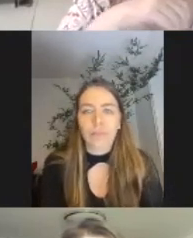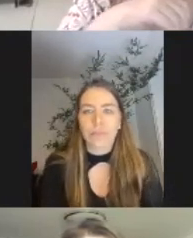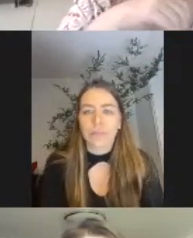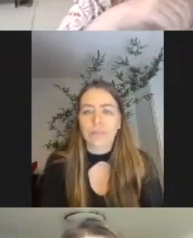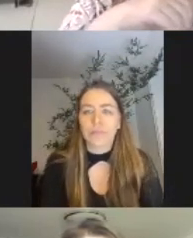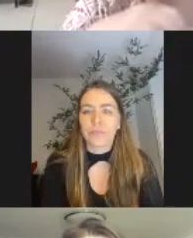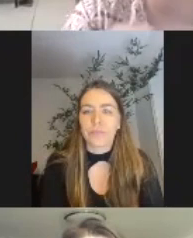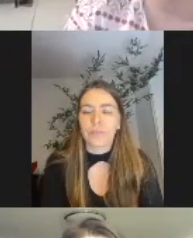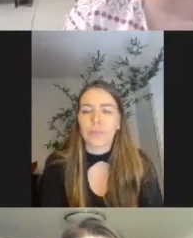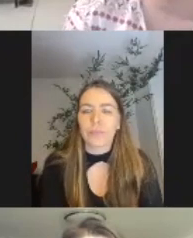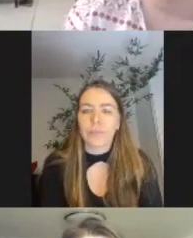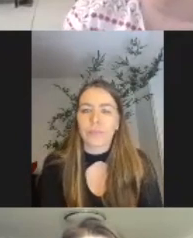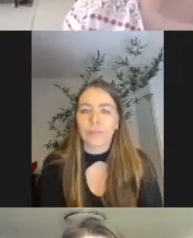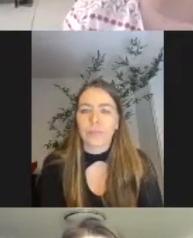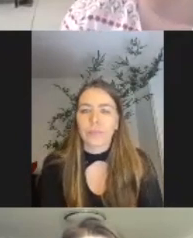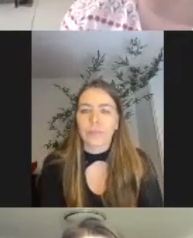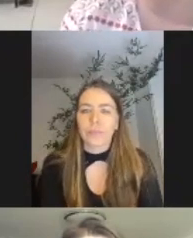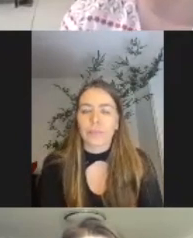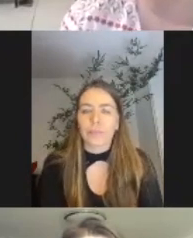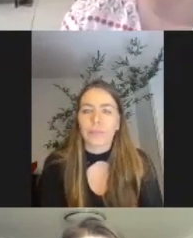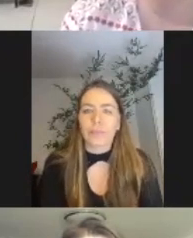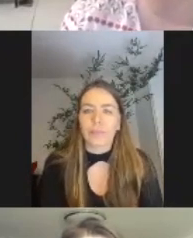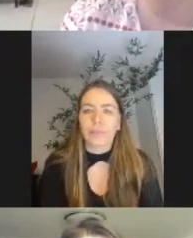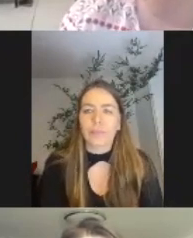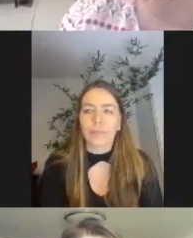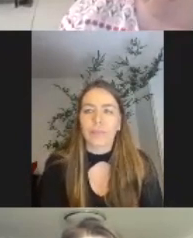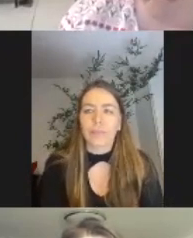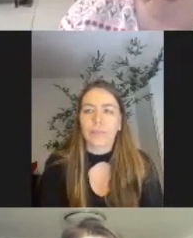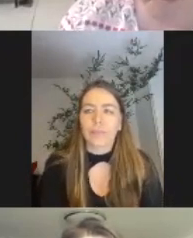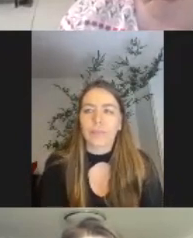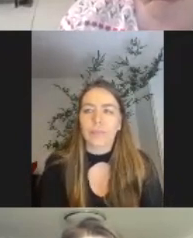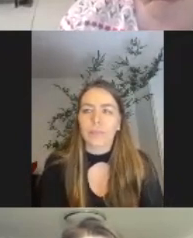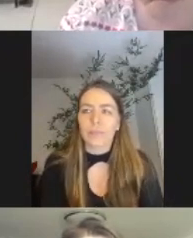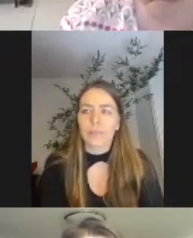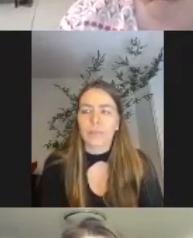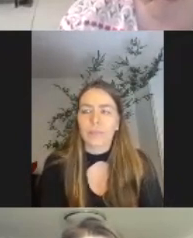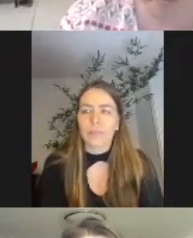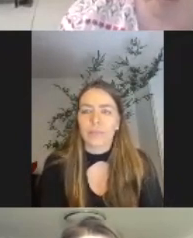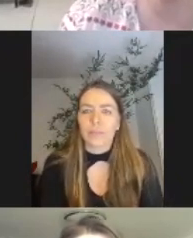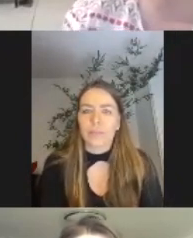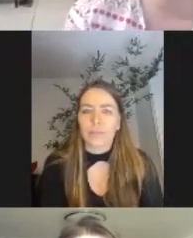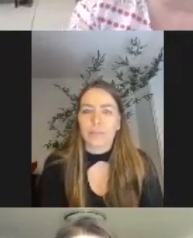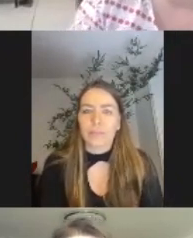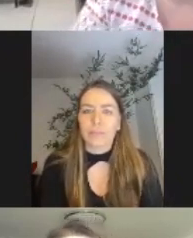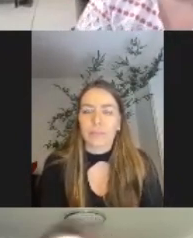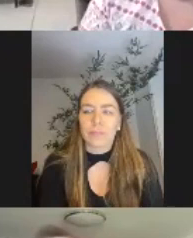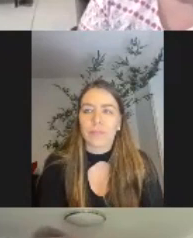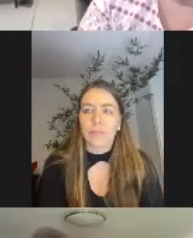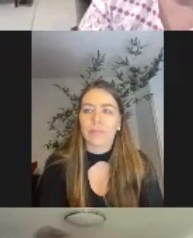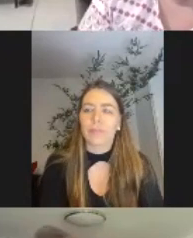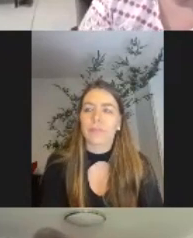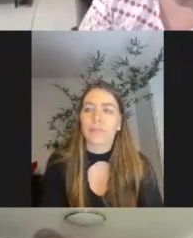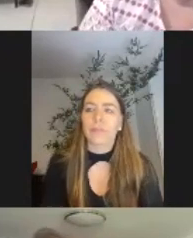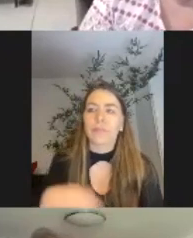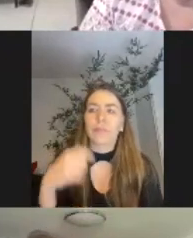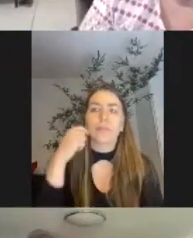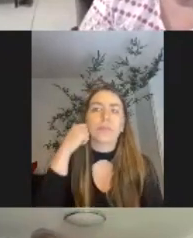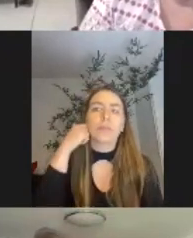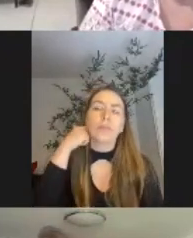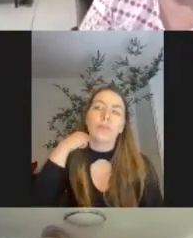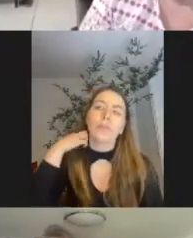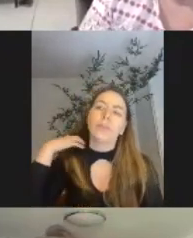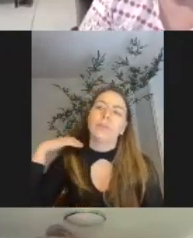e refrigerantes, então sucos, tem sucos low carb, então, por exemplo, suco de limão, maracujá, acerola,